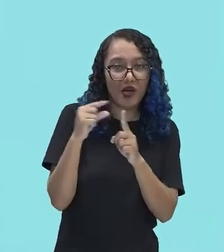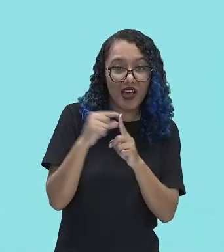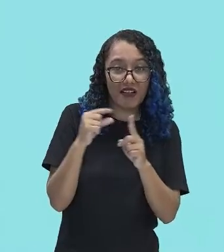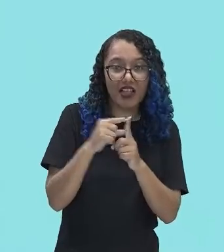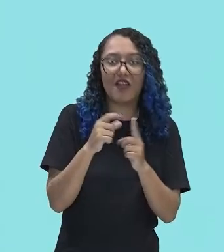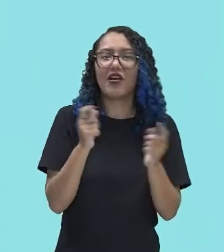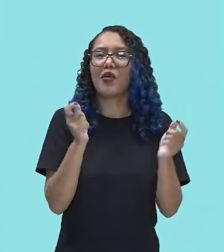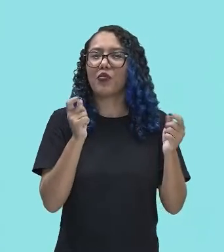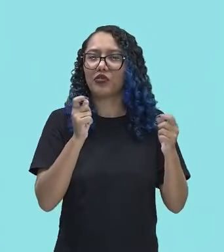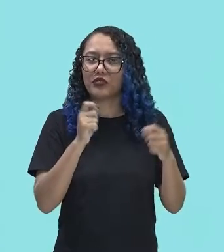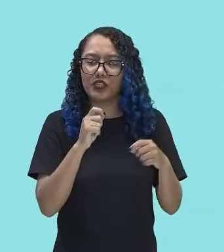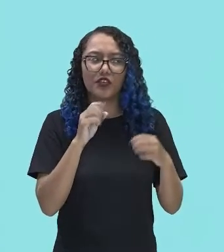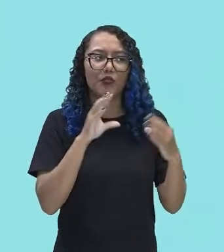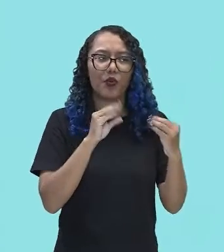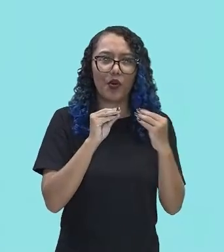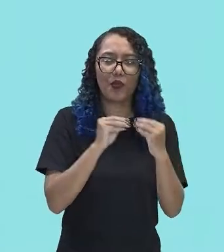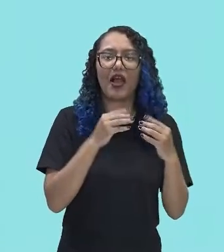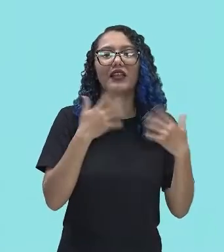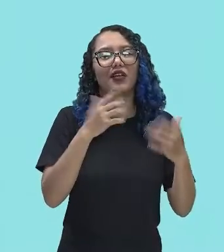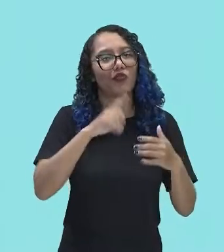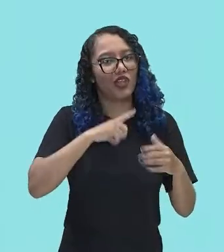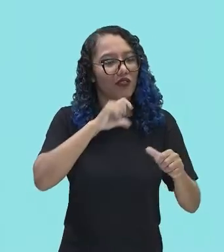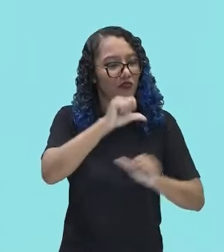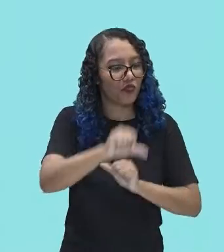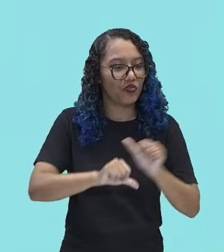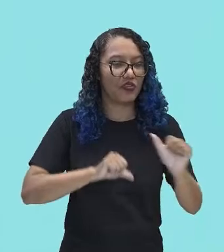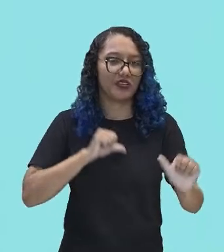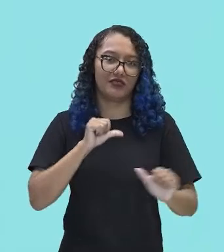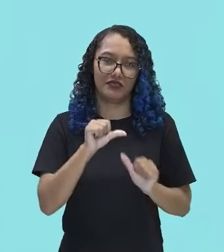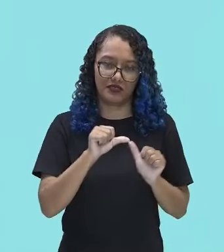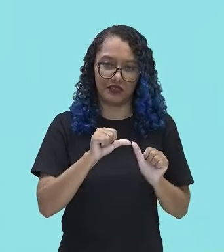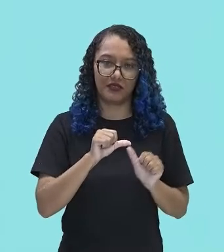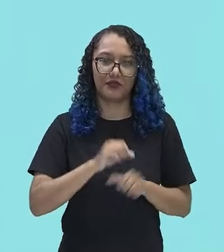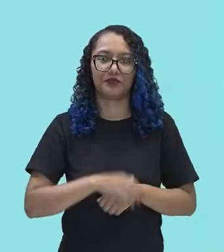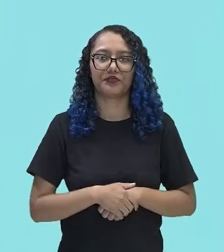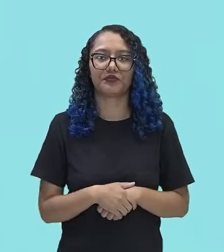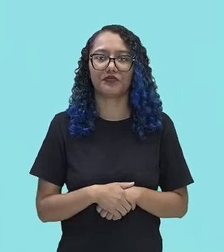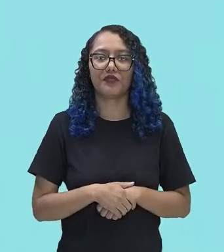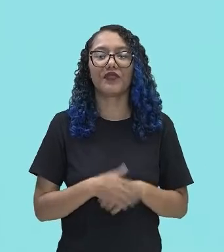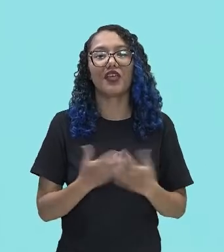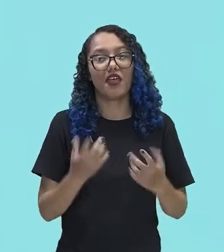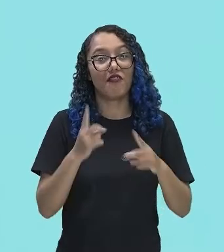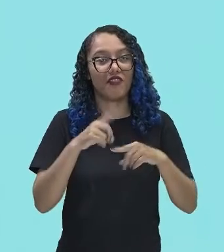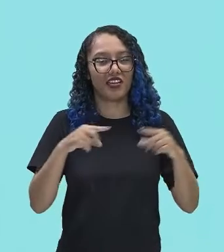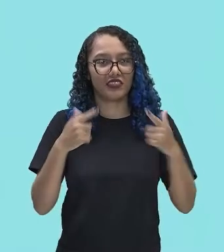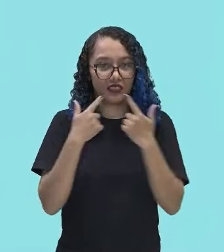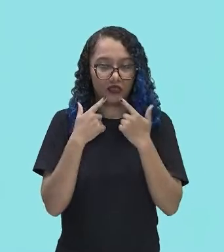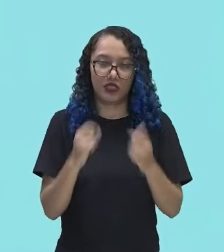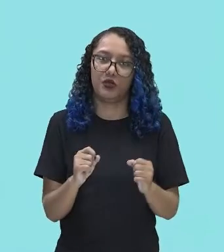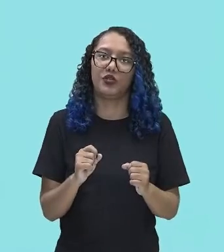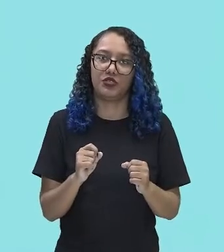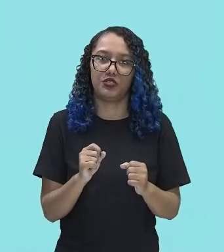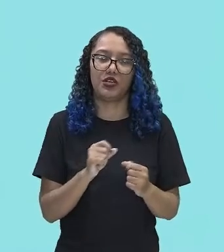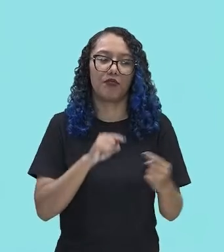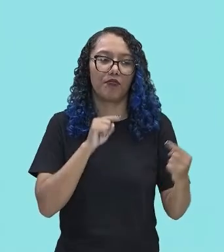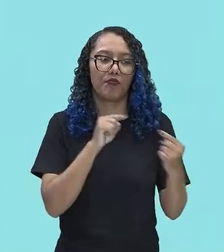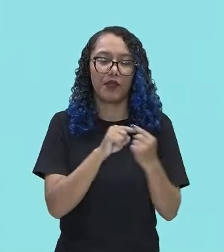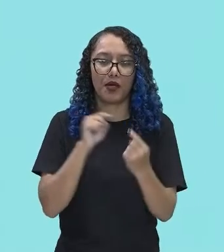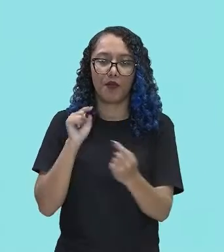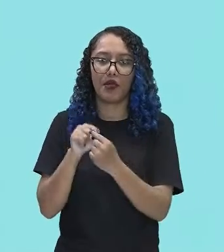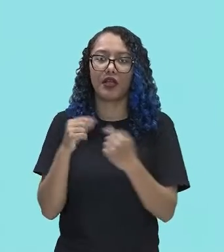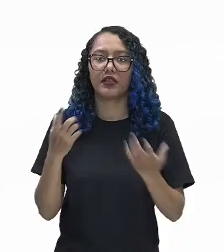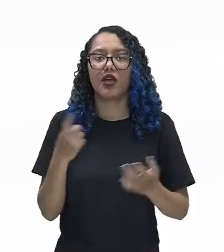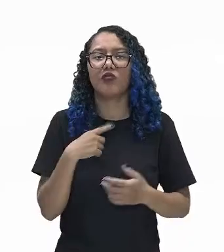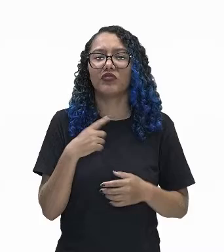uma transformação, certo? Então aí, ó, variedades linguísticas. Então, como ela tem várias, vamos verificar